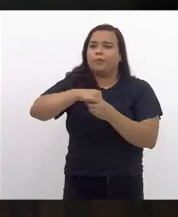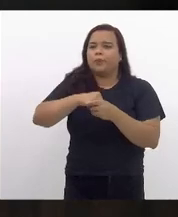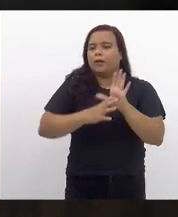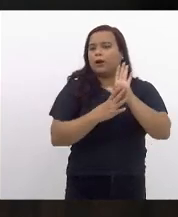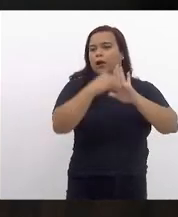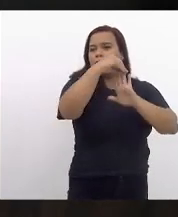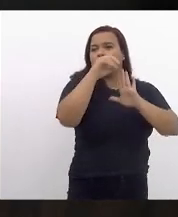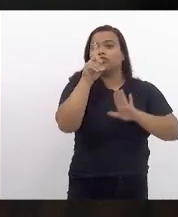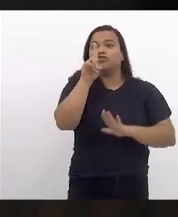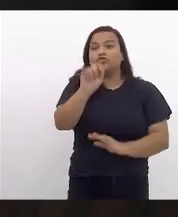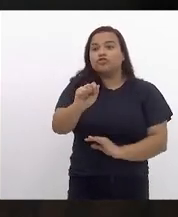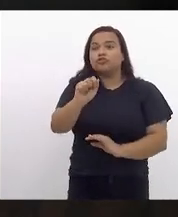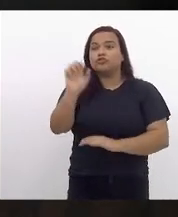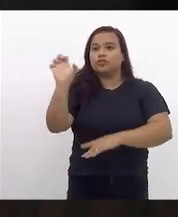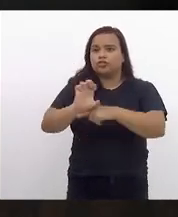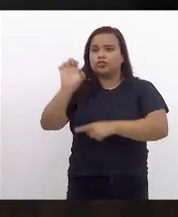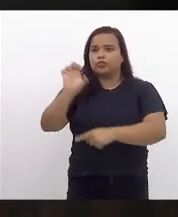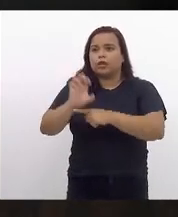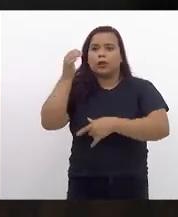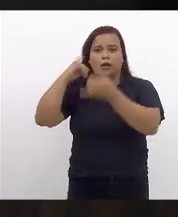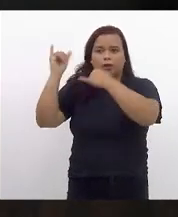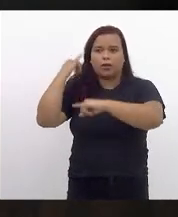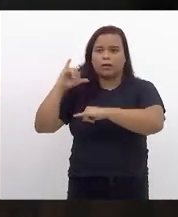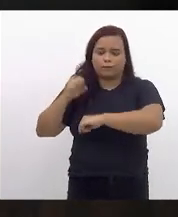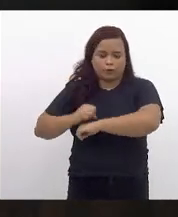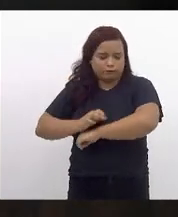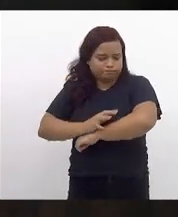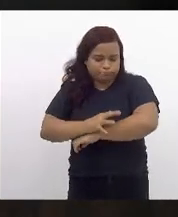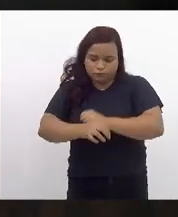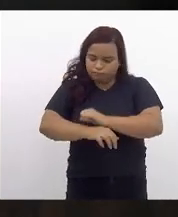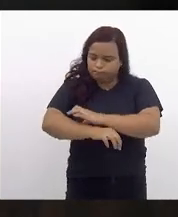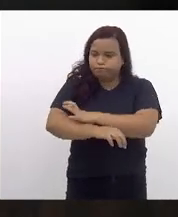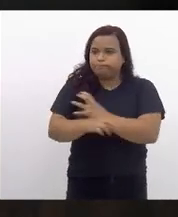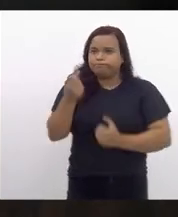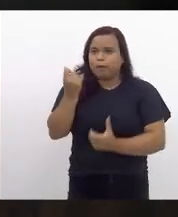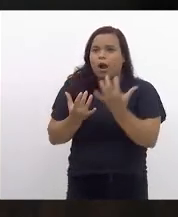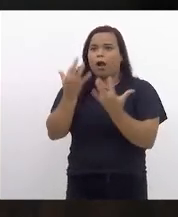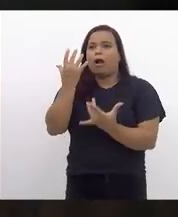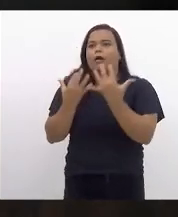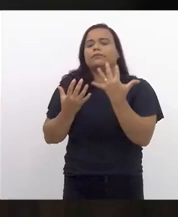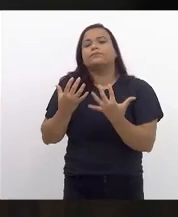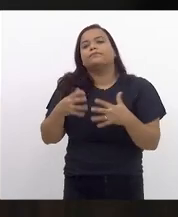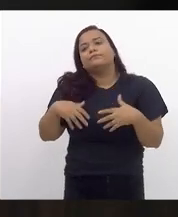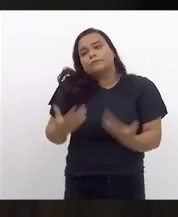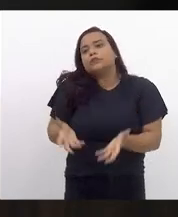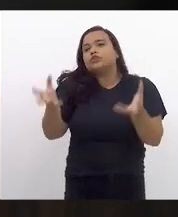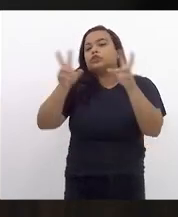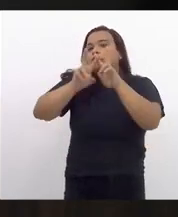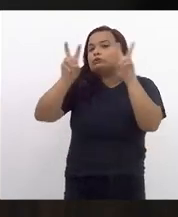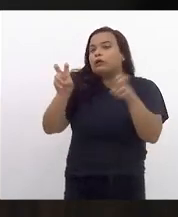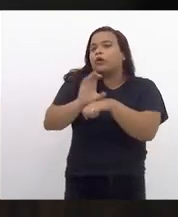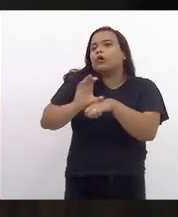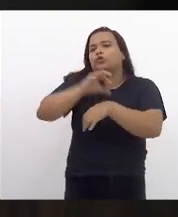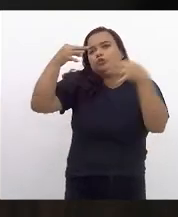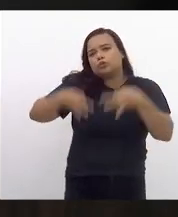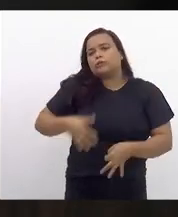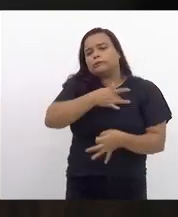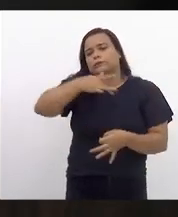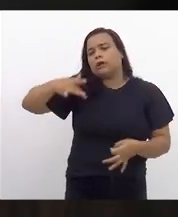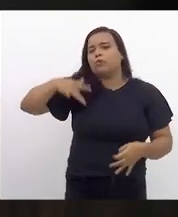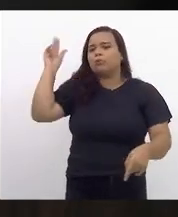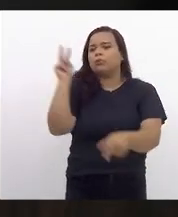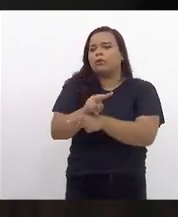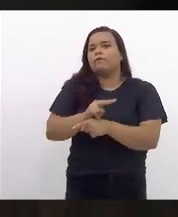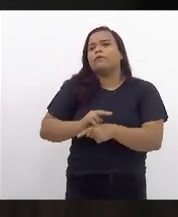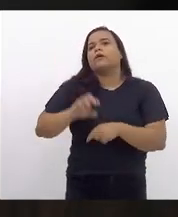Dia Estadual da Prevenção às Queimaduras. Pendendo de pareceres das comissões de Constituição e Justiça, de Saúde, Defesa Civil, de Educação e Orçamento. Para